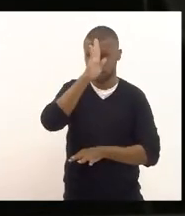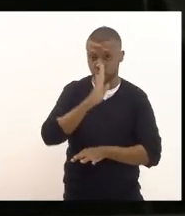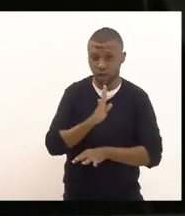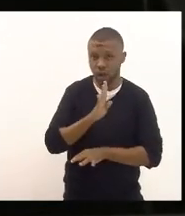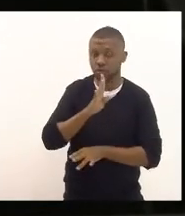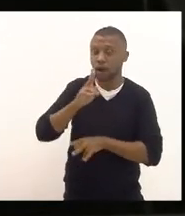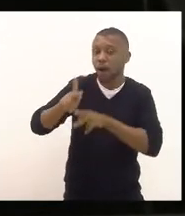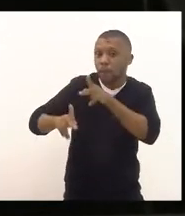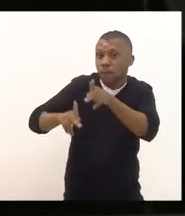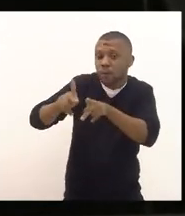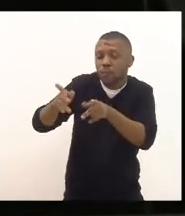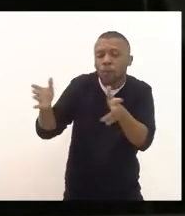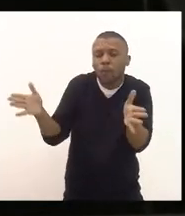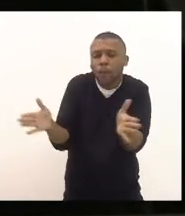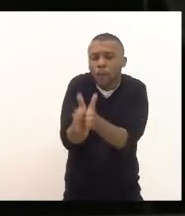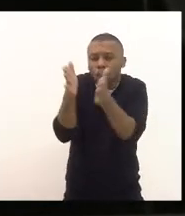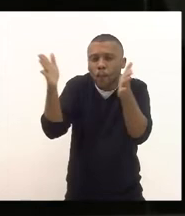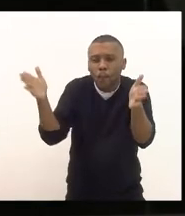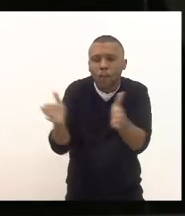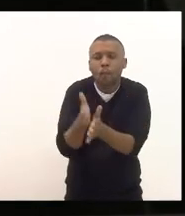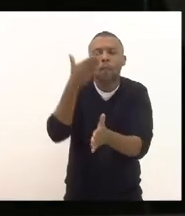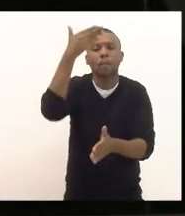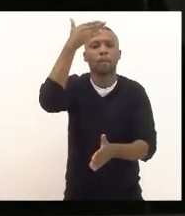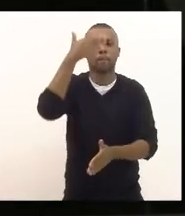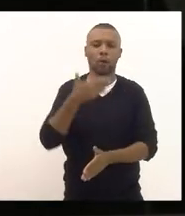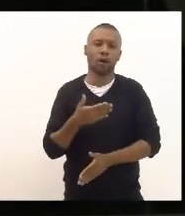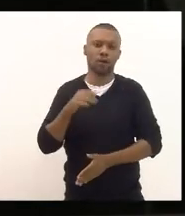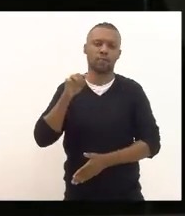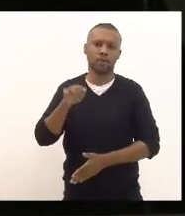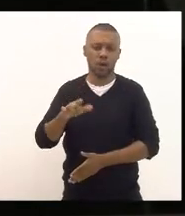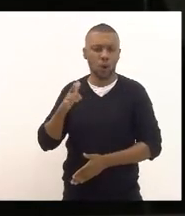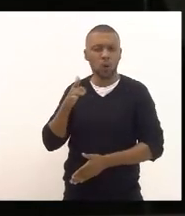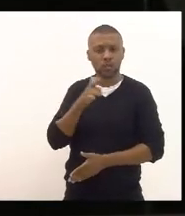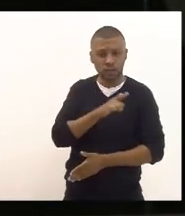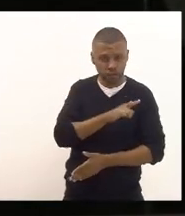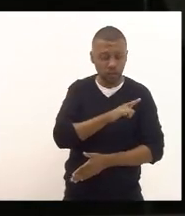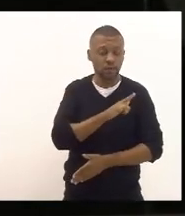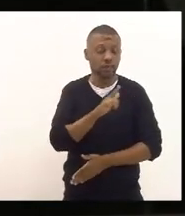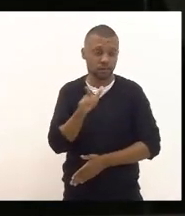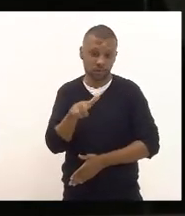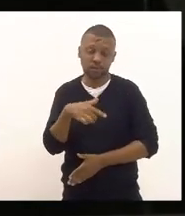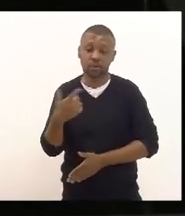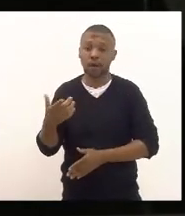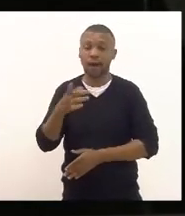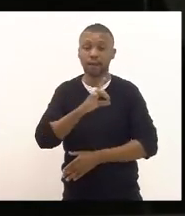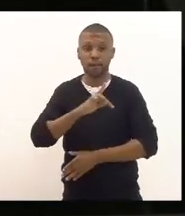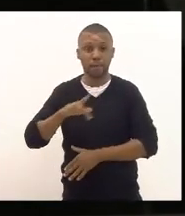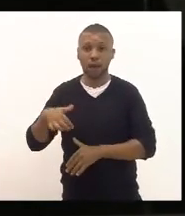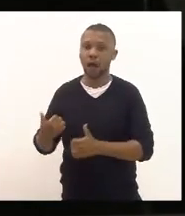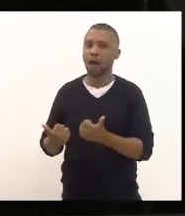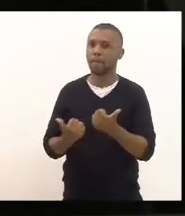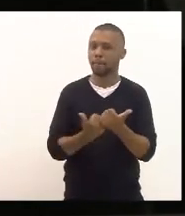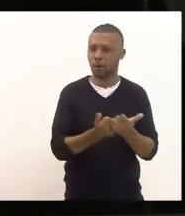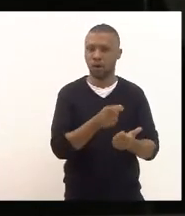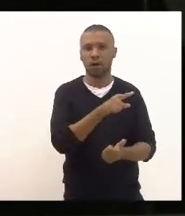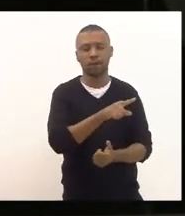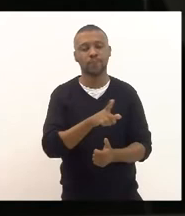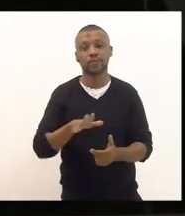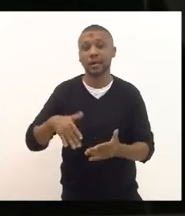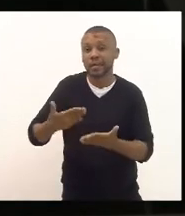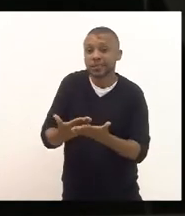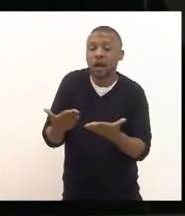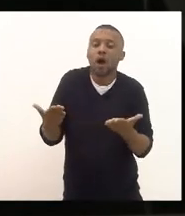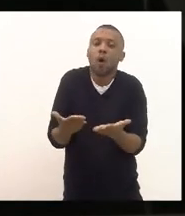aqueles que comprou a insuficiência de seus recursos ou chegar até aqui da